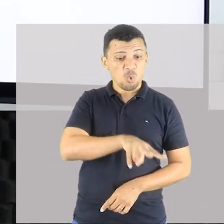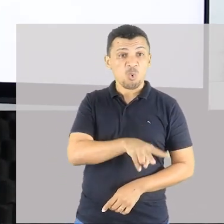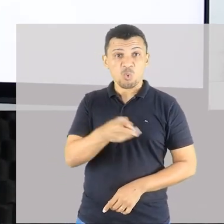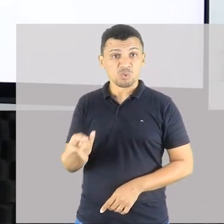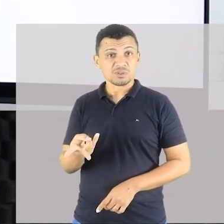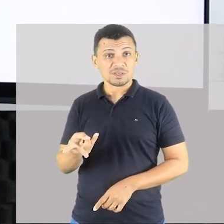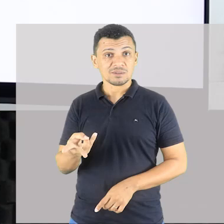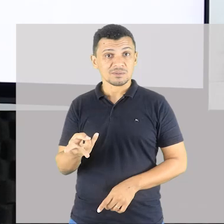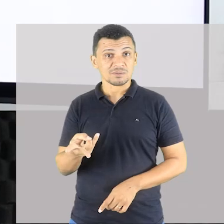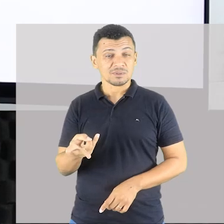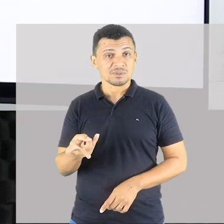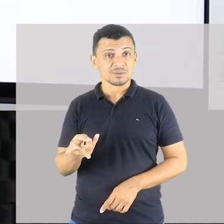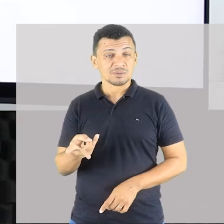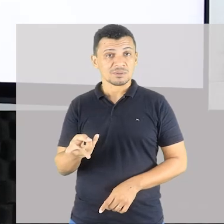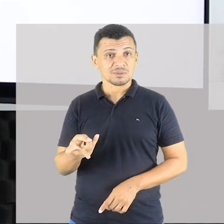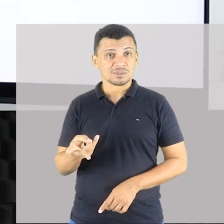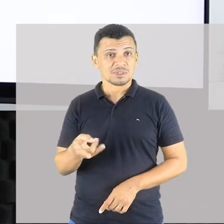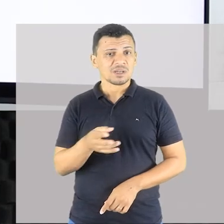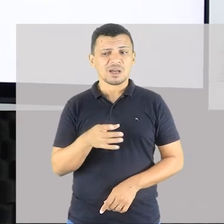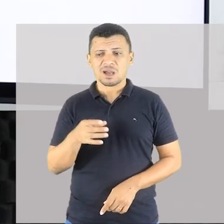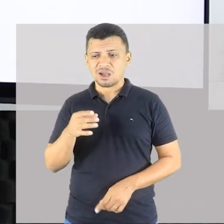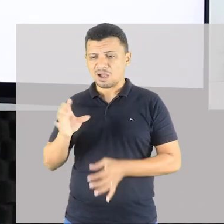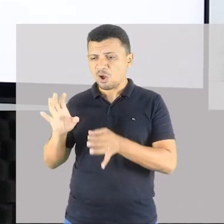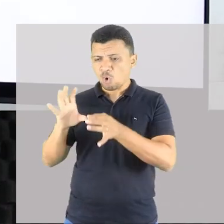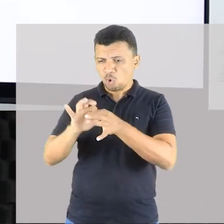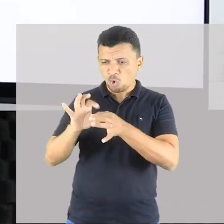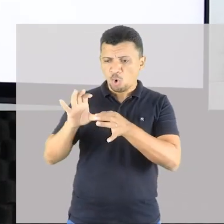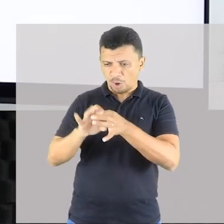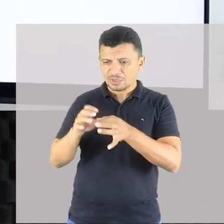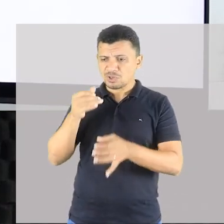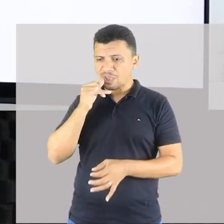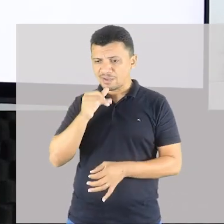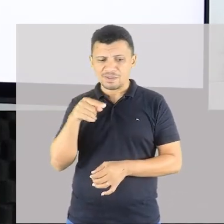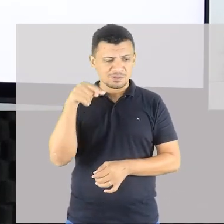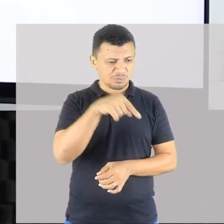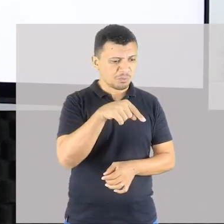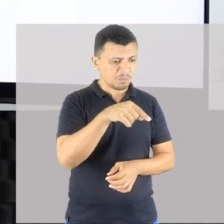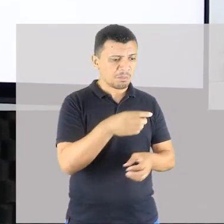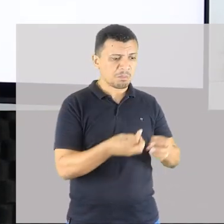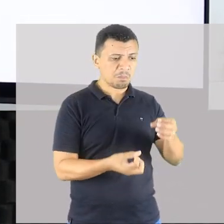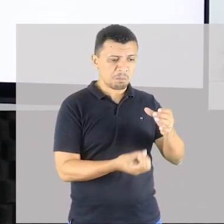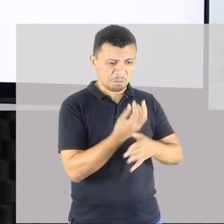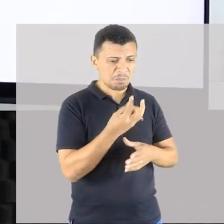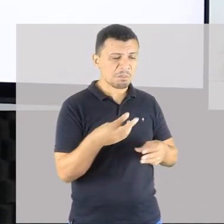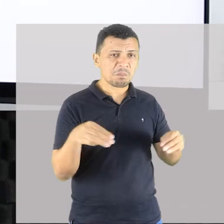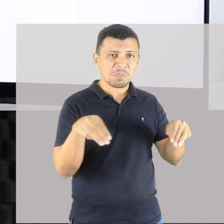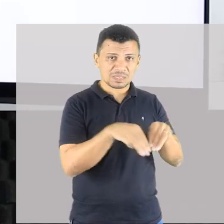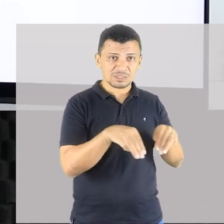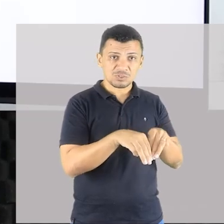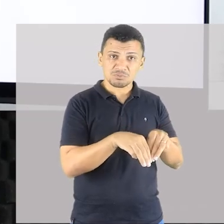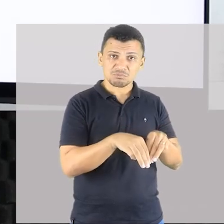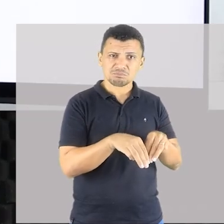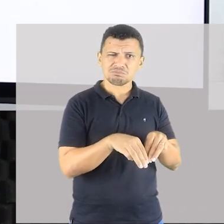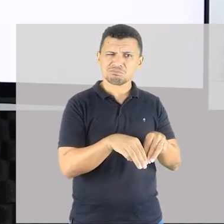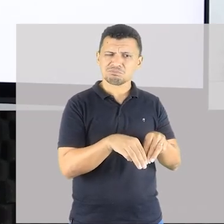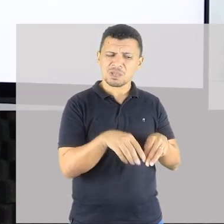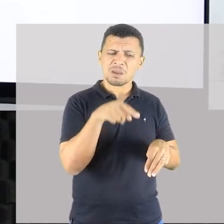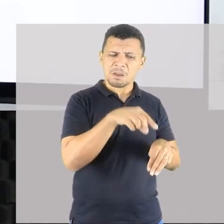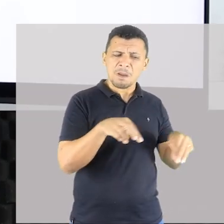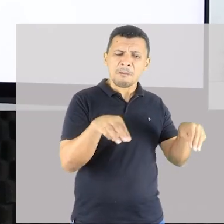né, já que corrente elétrica gera campo magnético, seria campo magnético capaz de gerar corrente